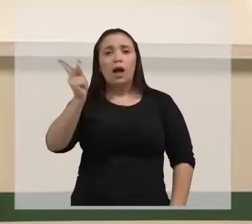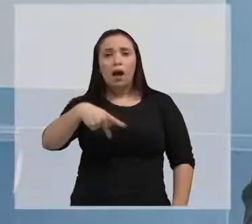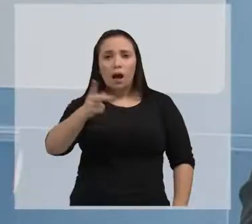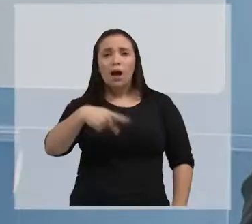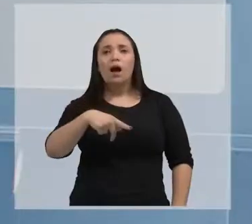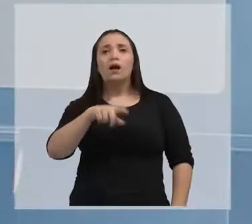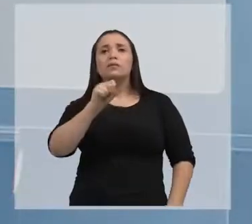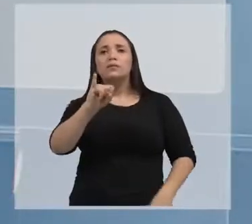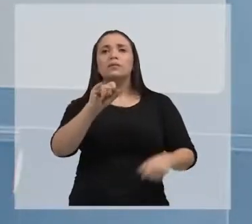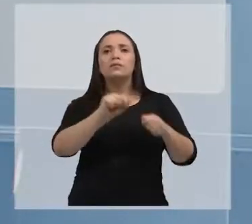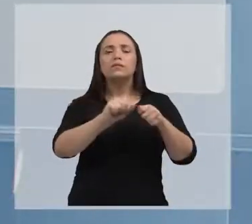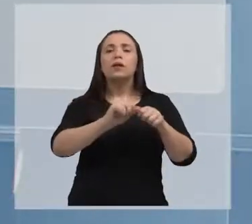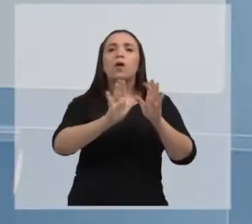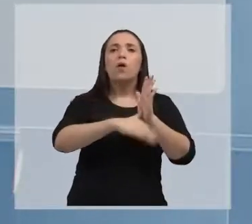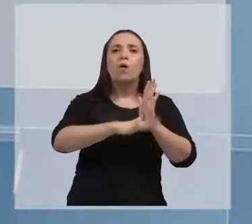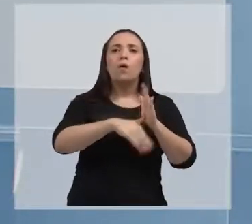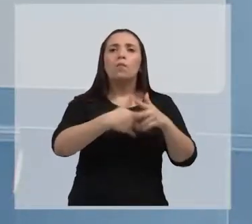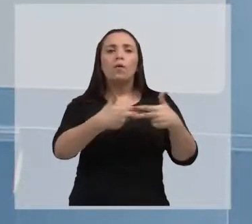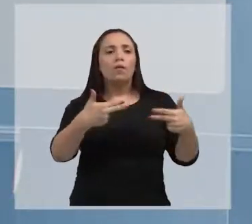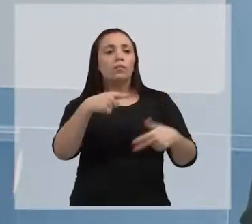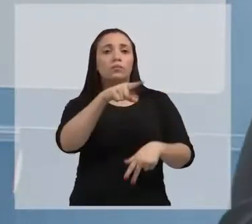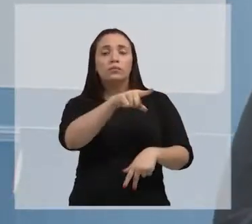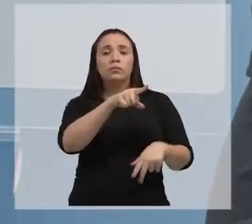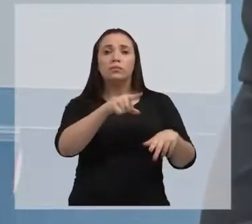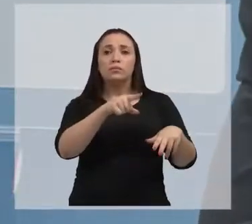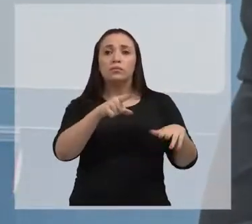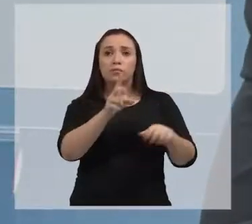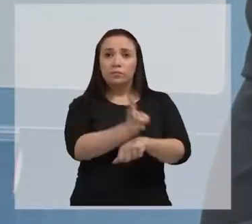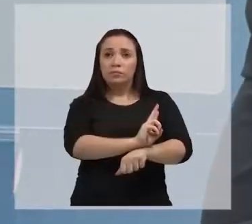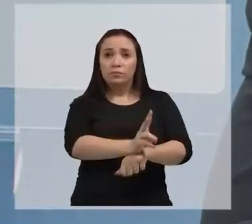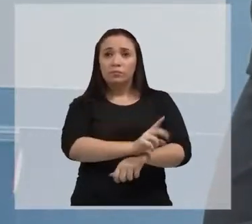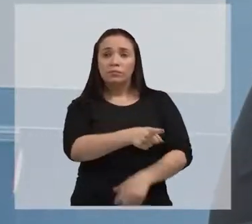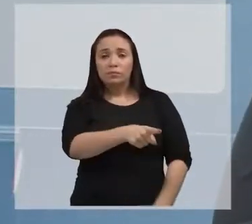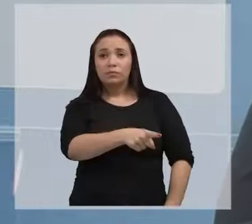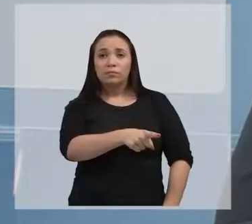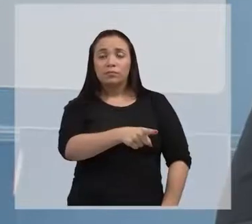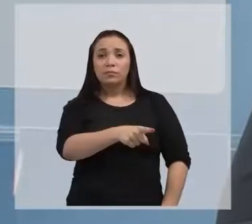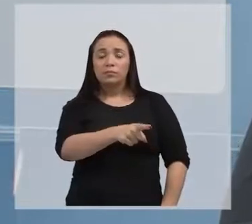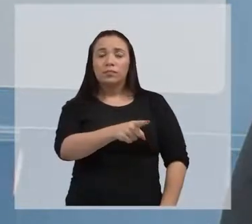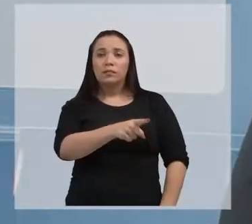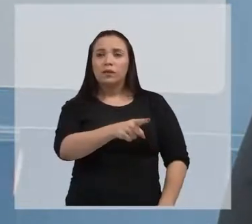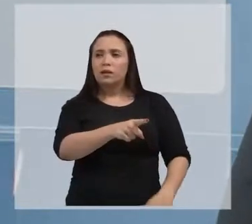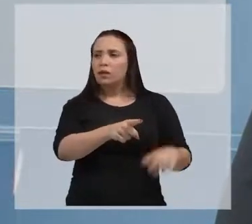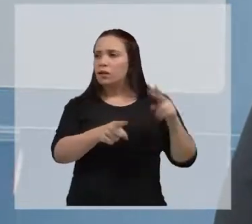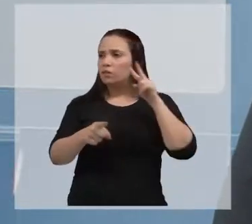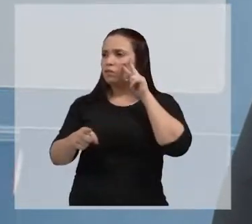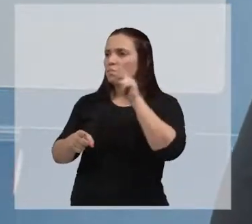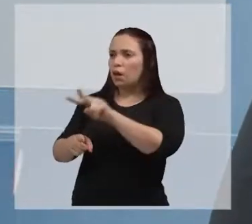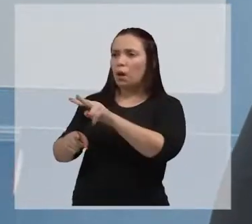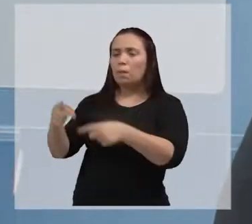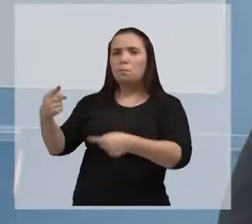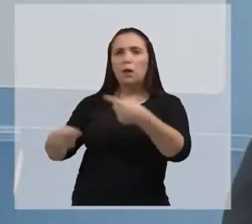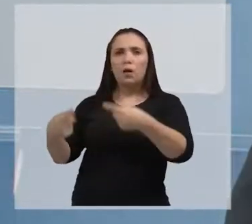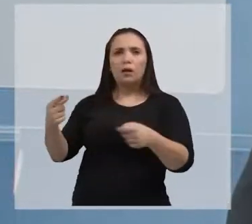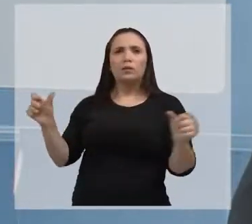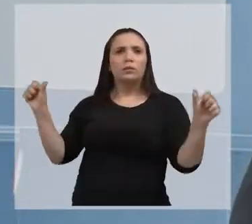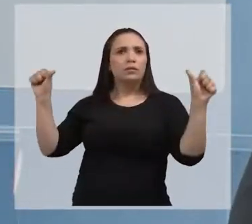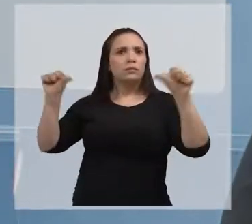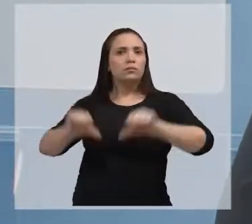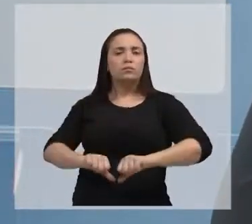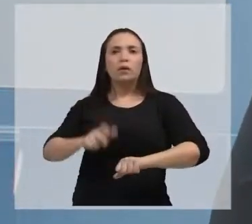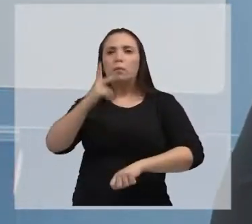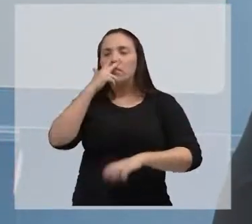acorda, a hora que vai dormir. No entanto... Aí eu saio de lá pensando, rapaz, a desconstrução que fizeram do político brasileiro... É muito profundo.